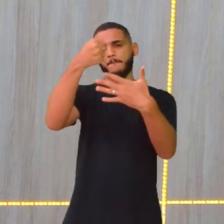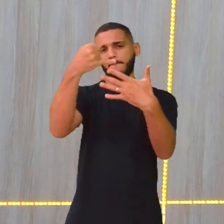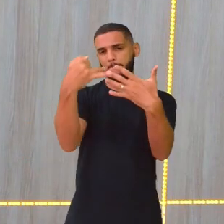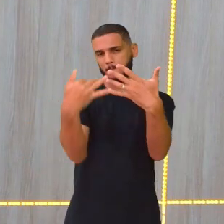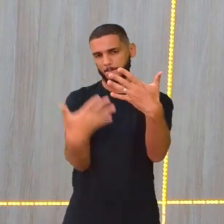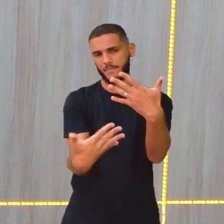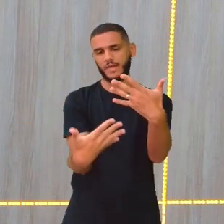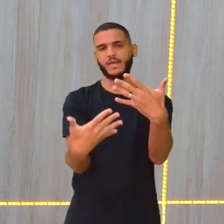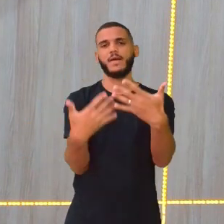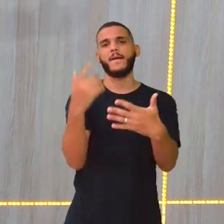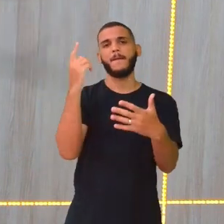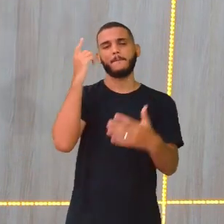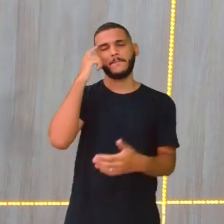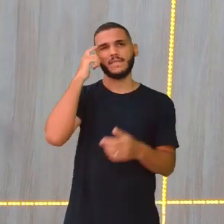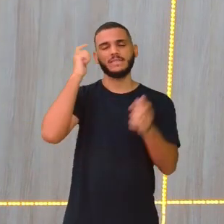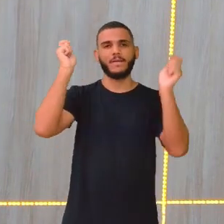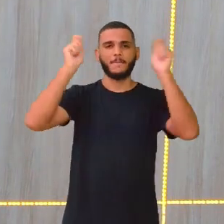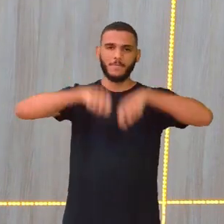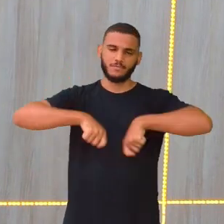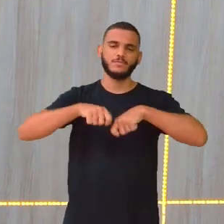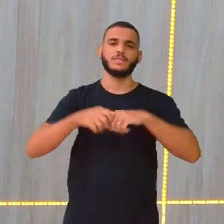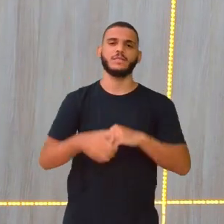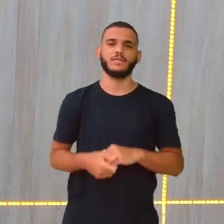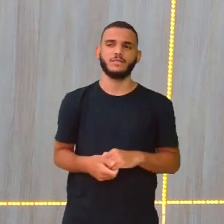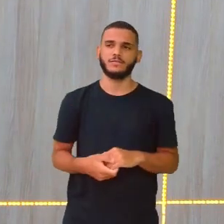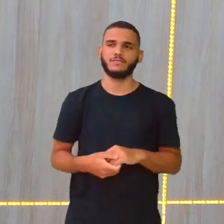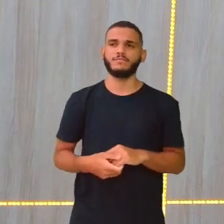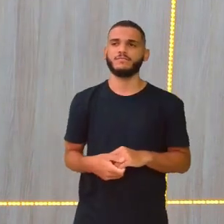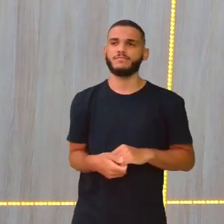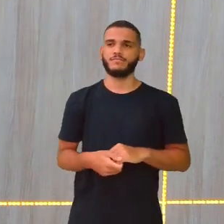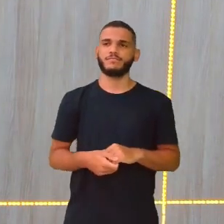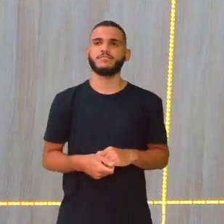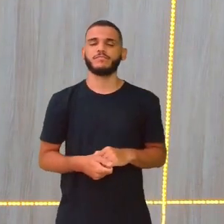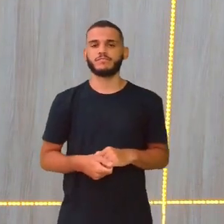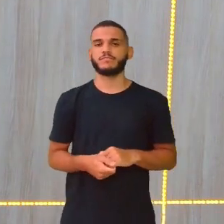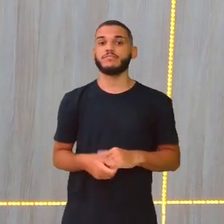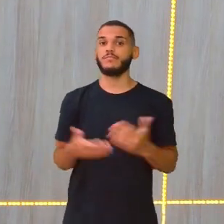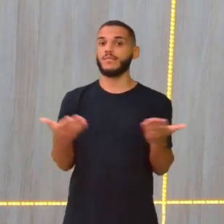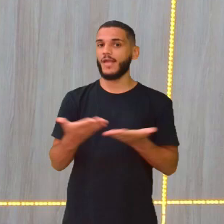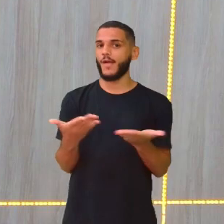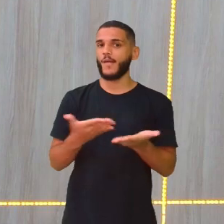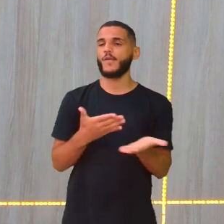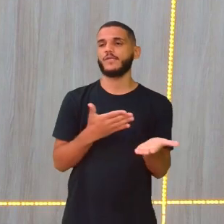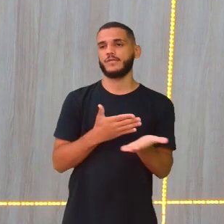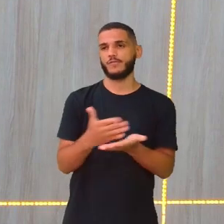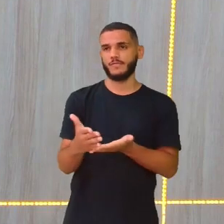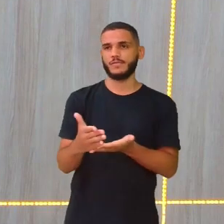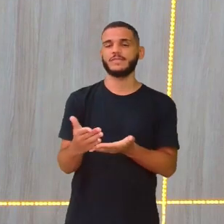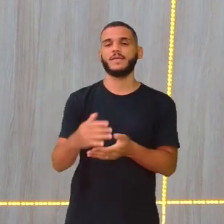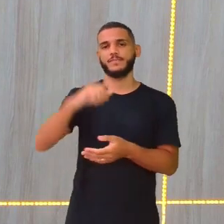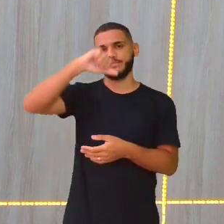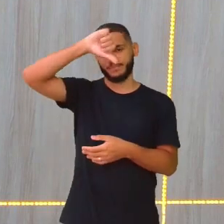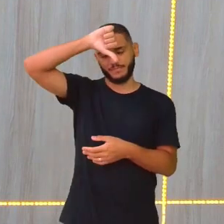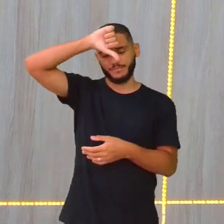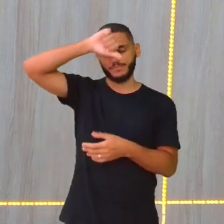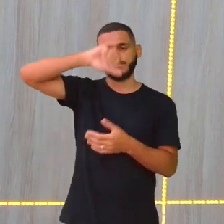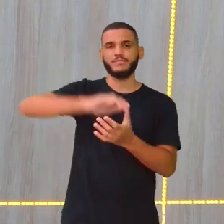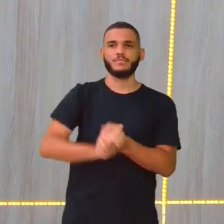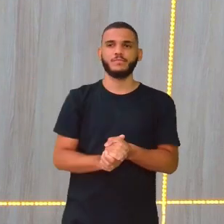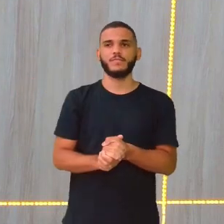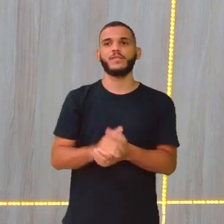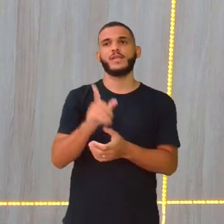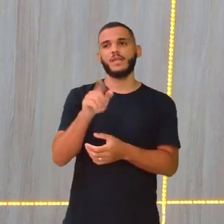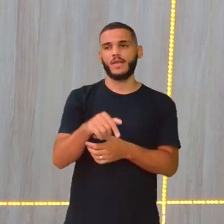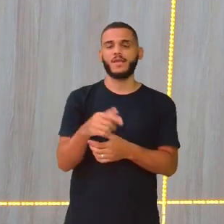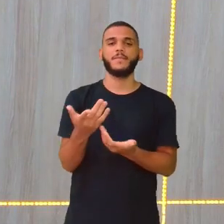você pensa em possibilidades, né? E a gente amplia. Aí vamos conversar um pouquinho sobre esses estereótipos, tá? A gente tem o estereótipo do